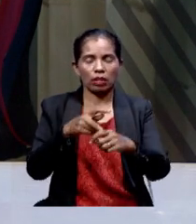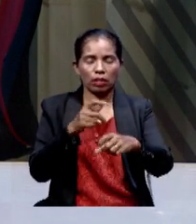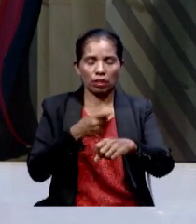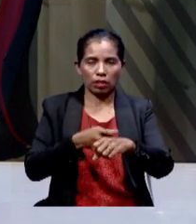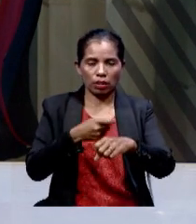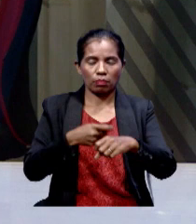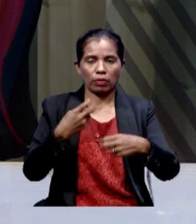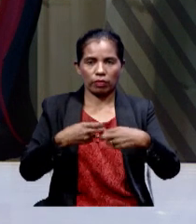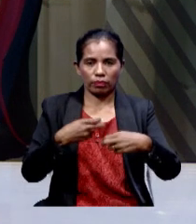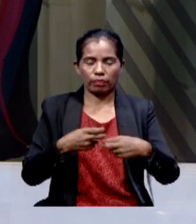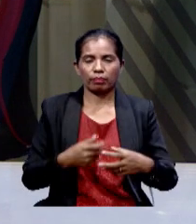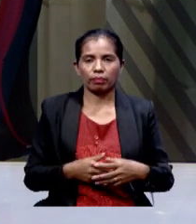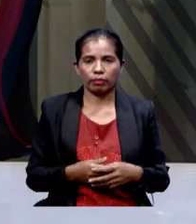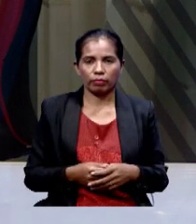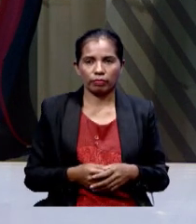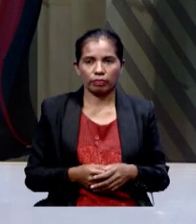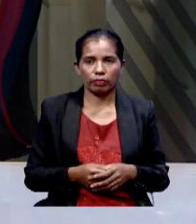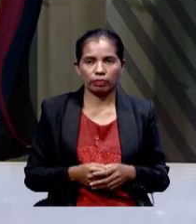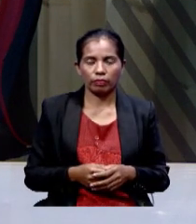crítico ne.